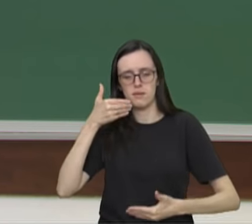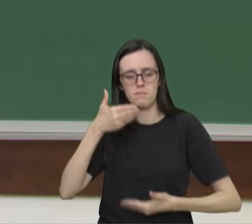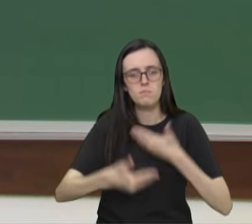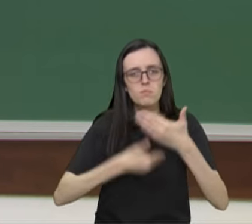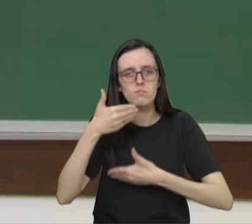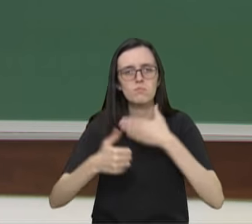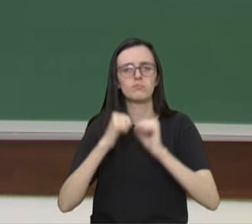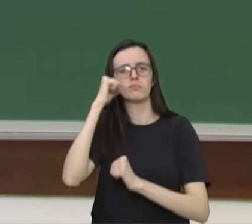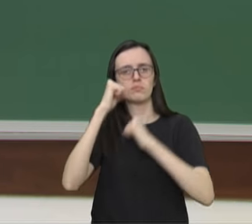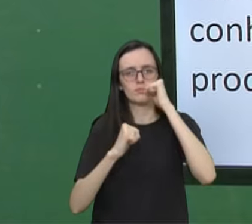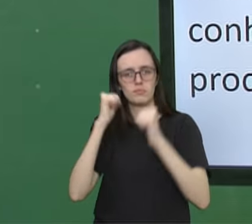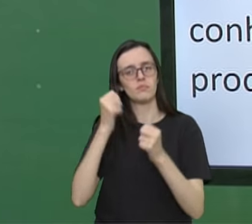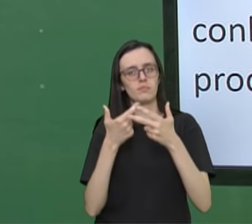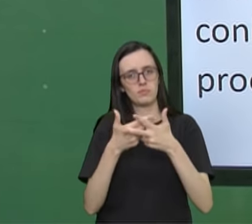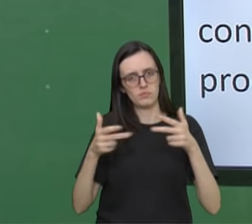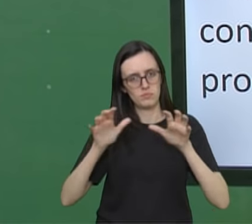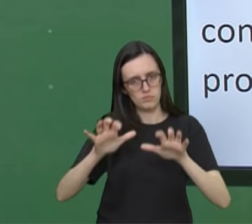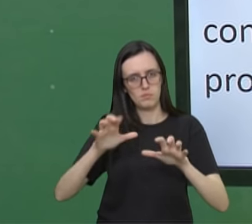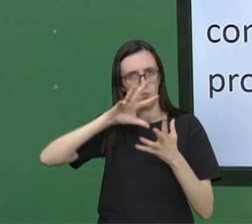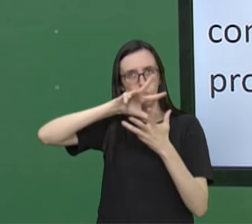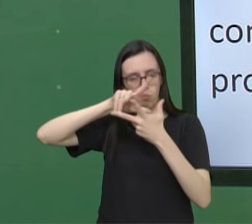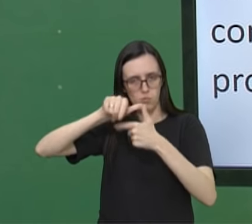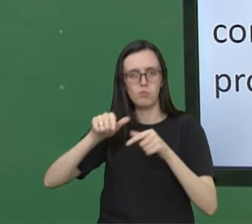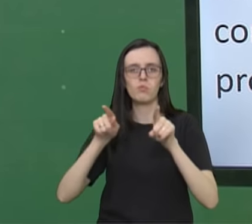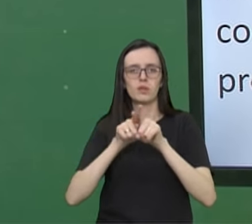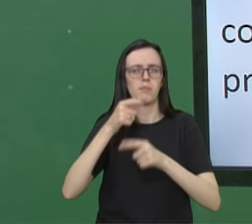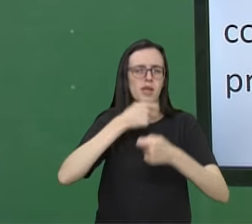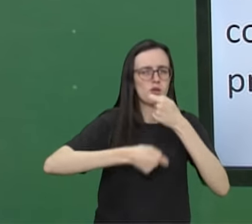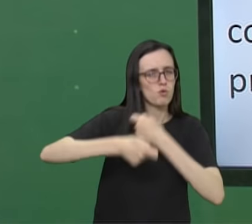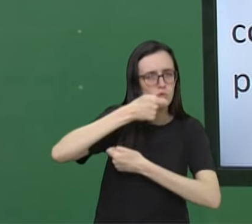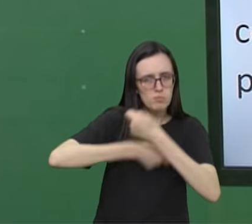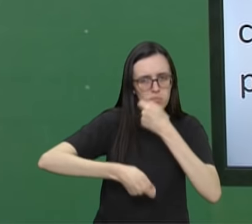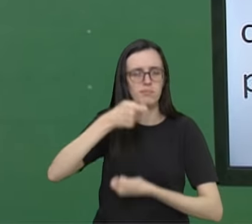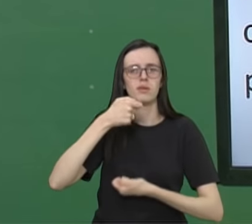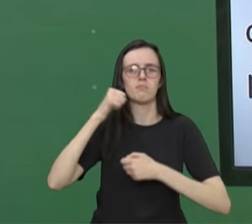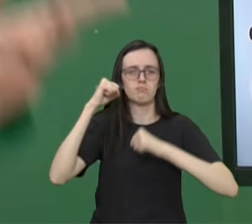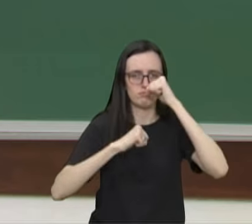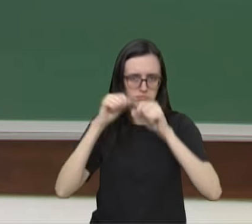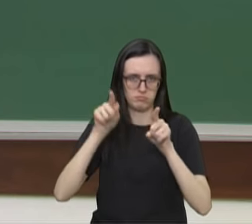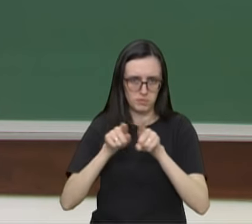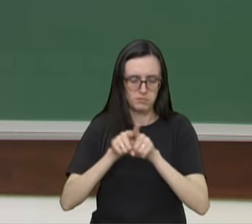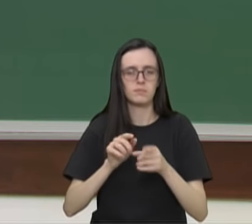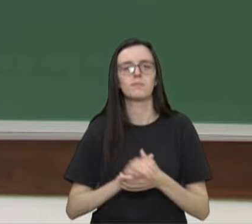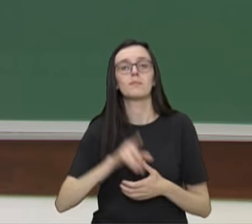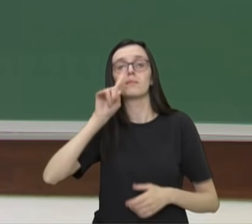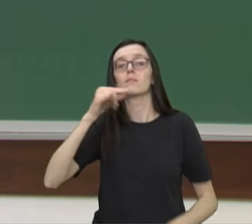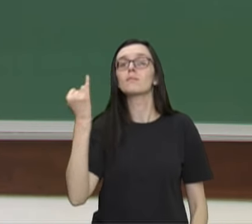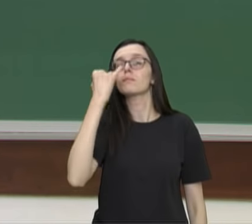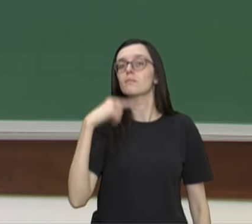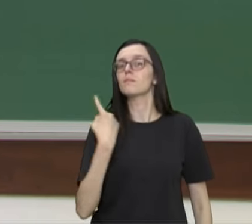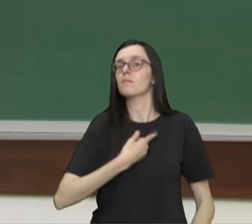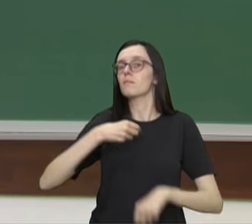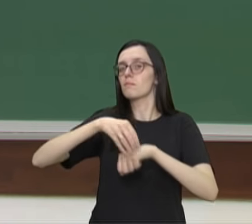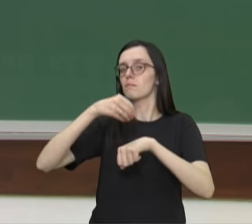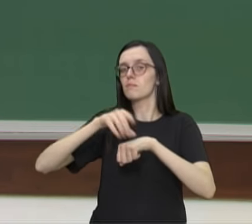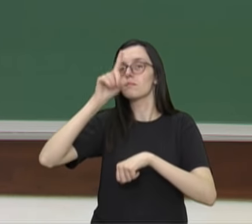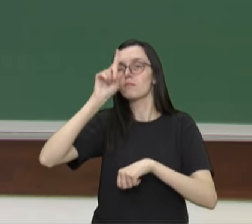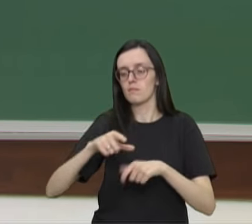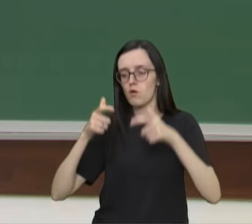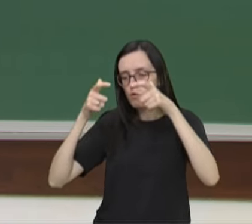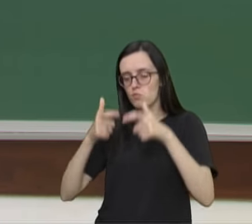processo de industrialização pelo mundo e de economia industrial também é importante a gente falar sobre os